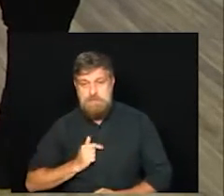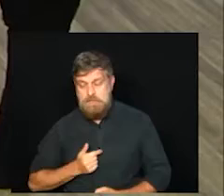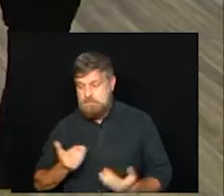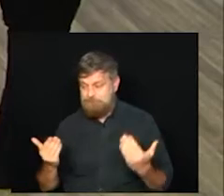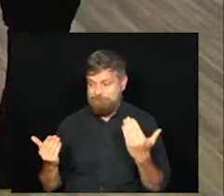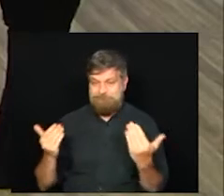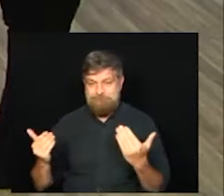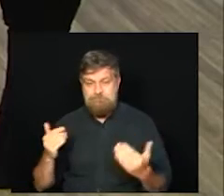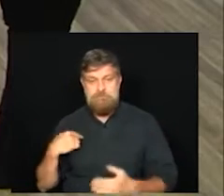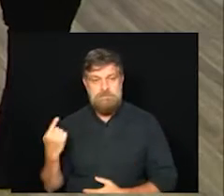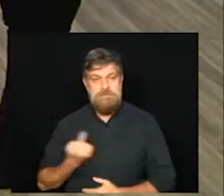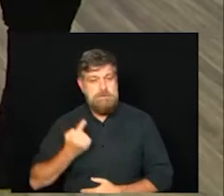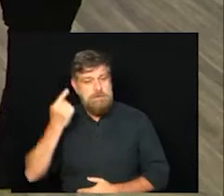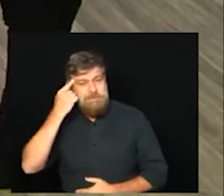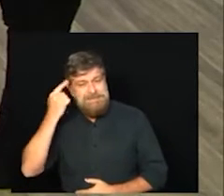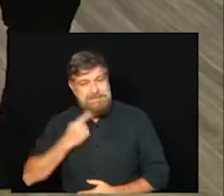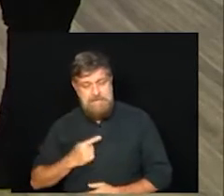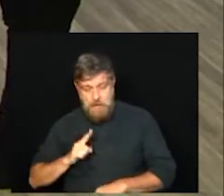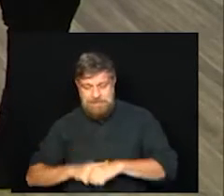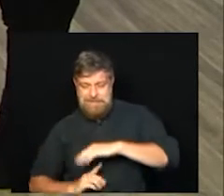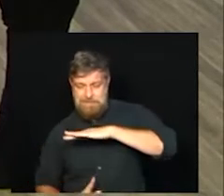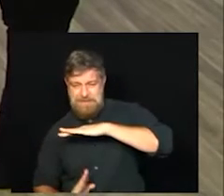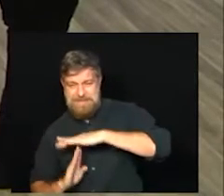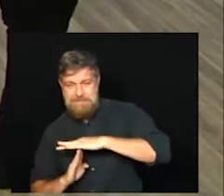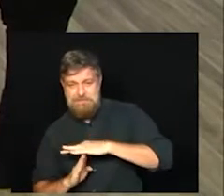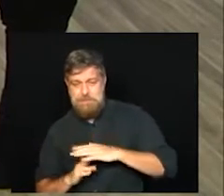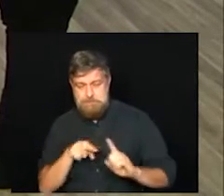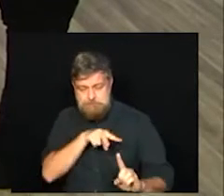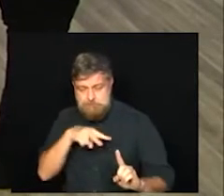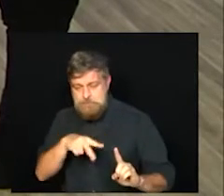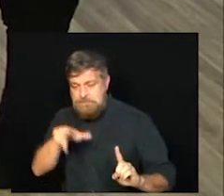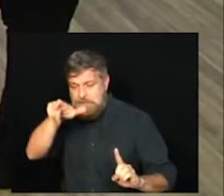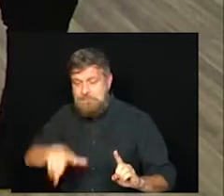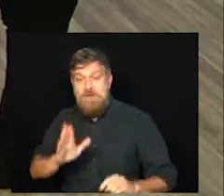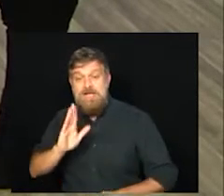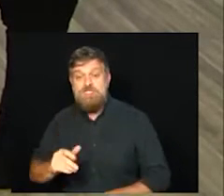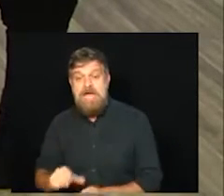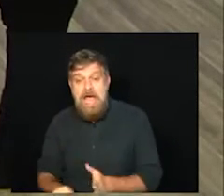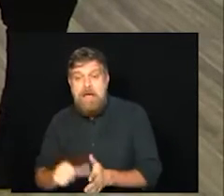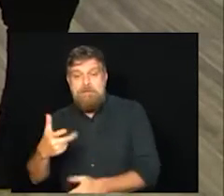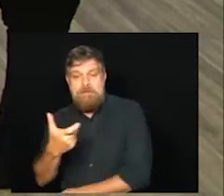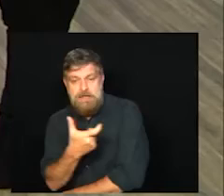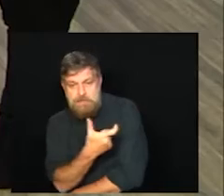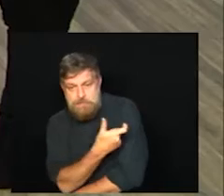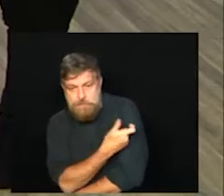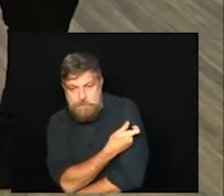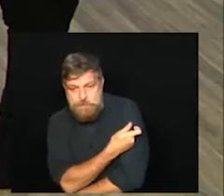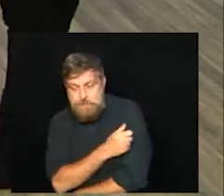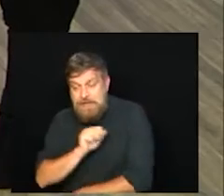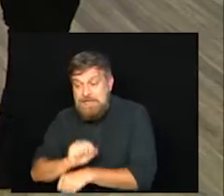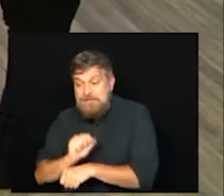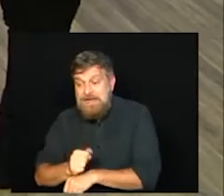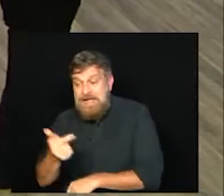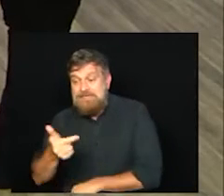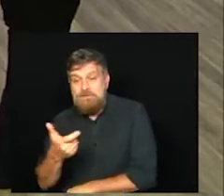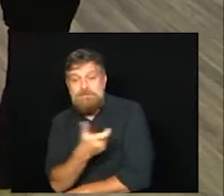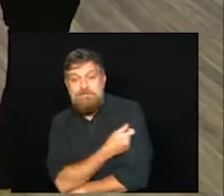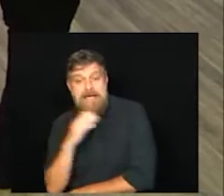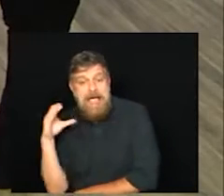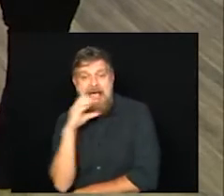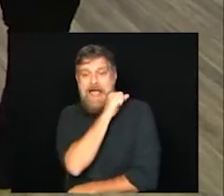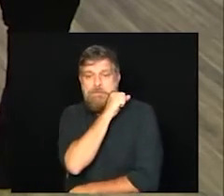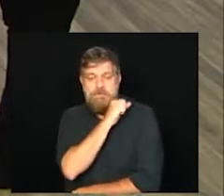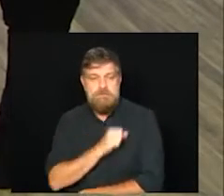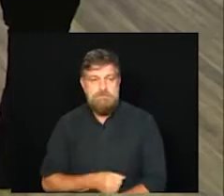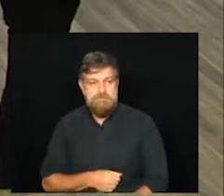temos tido em relação aos prazos e às expectativas de quem tomou com até 30 anos essa primeira dose. E é importante a